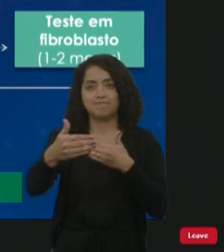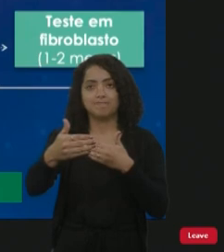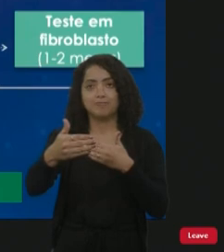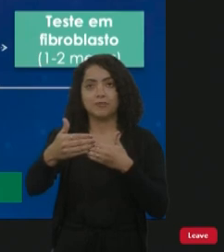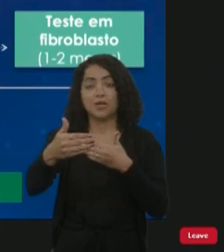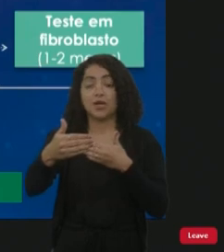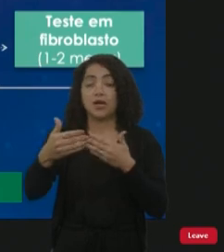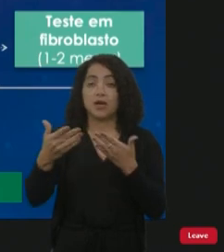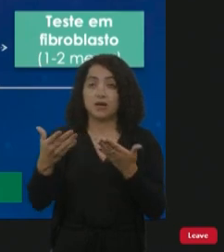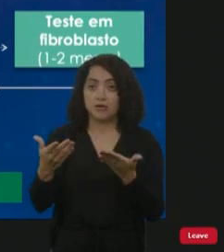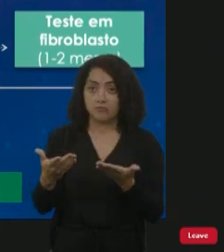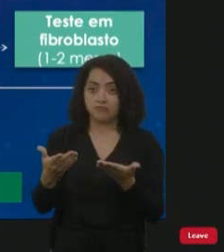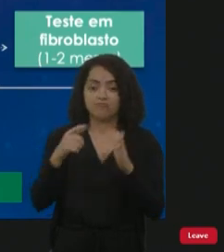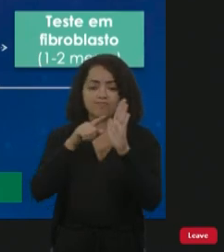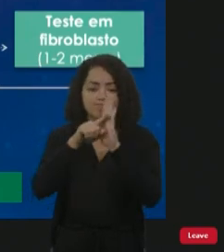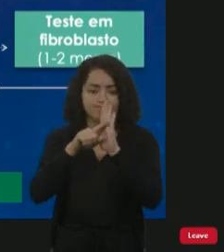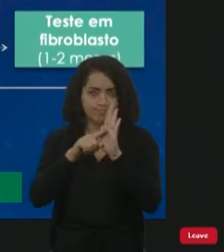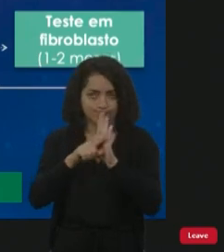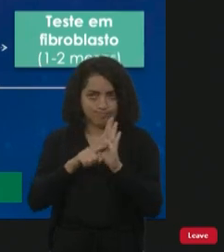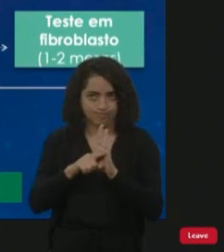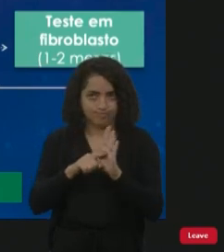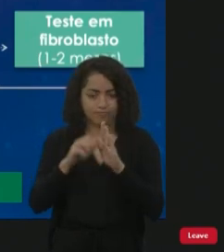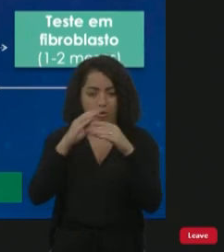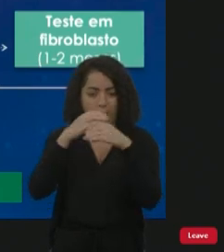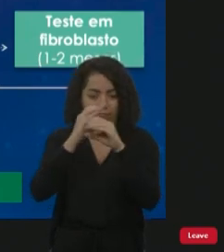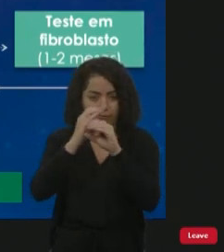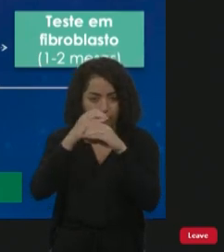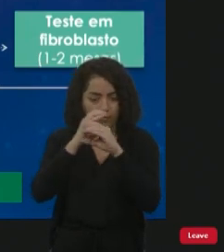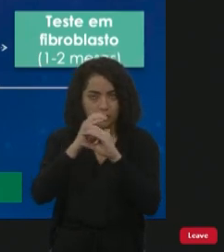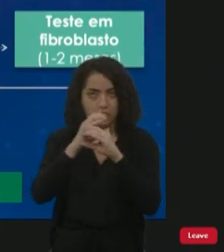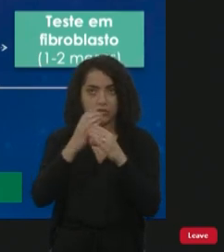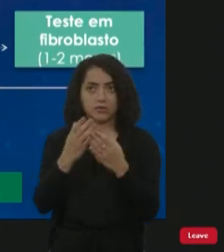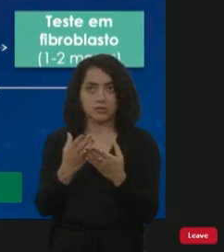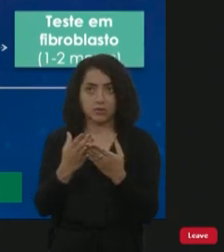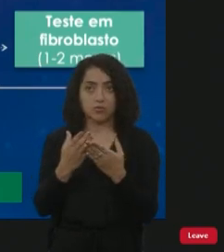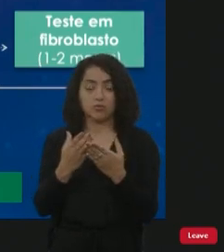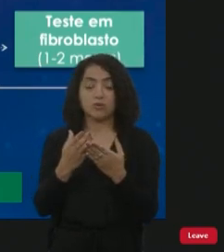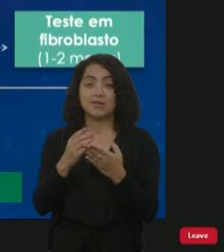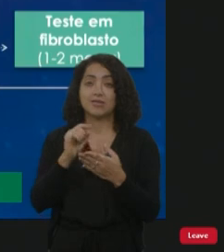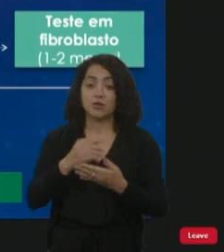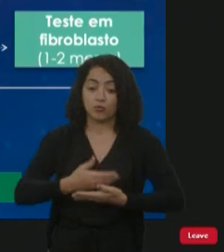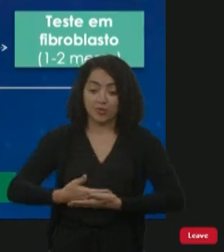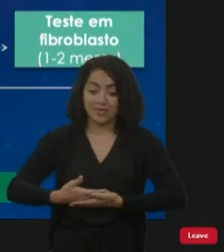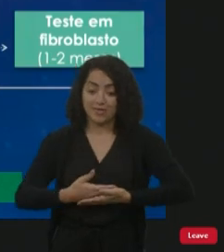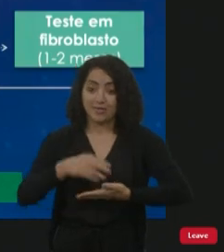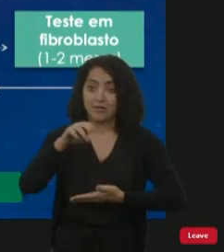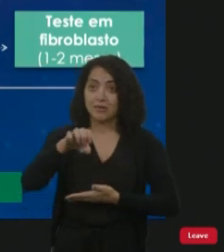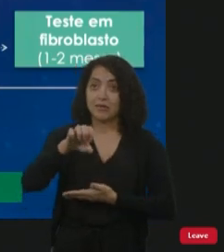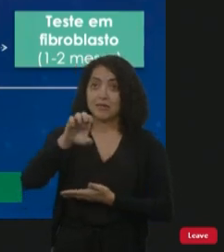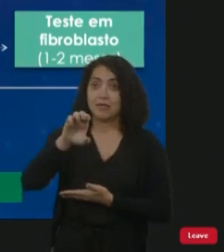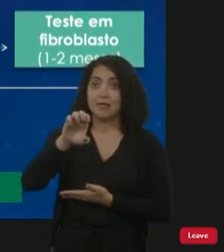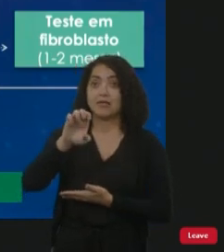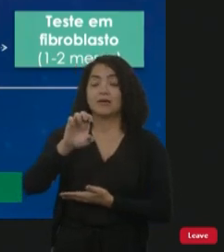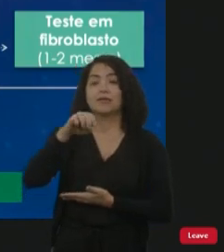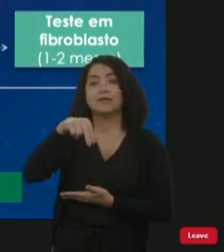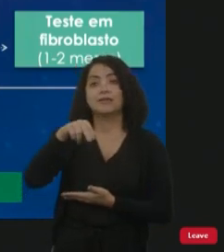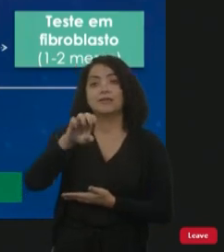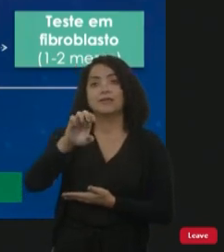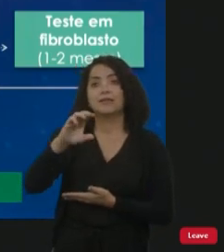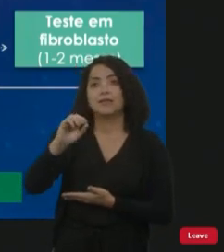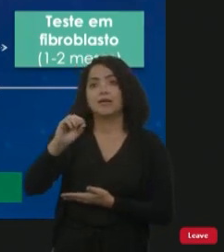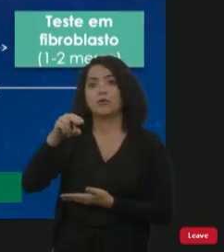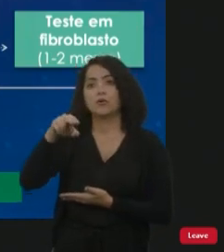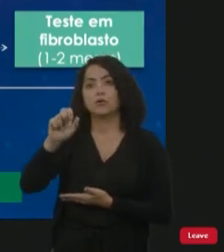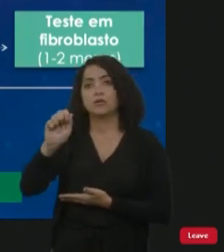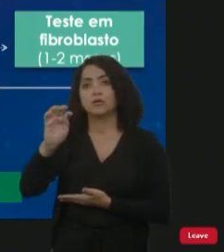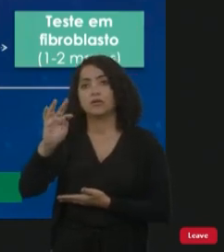a minha investigação. Tá? Na triagem neonatal ampliada, no teste do pezinho ampliado, eu